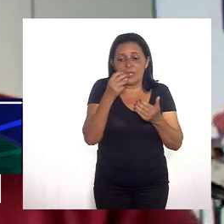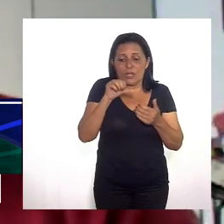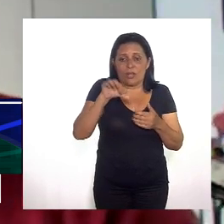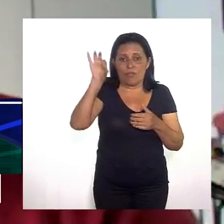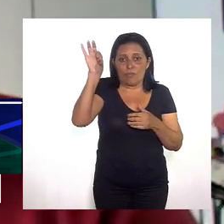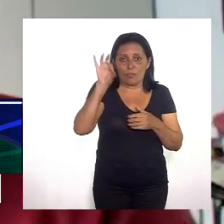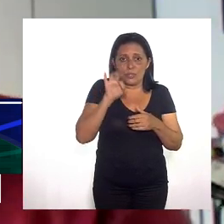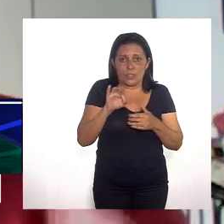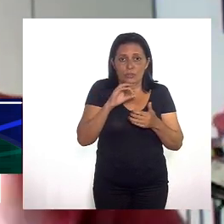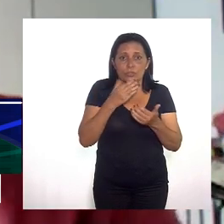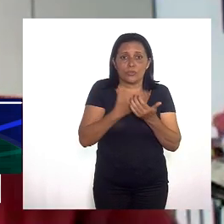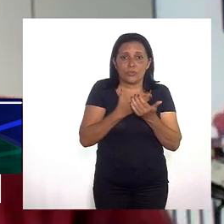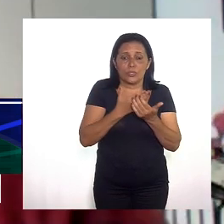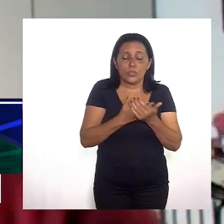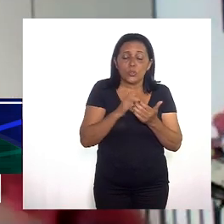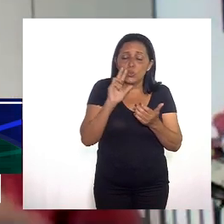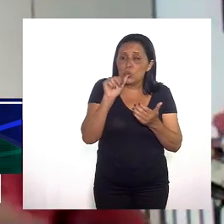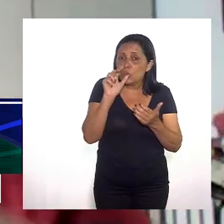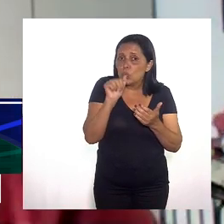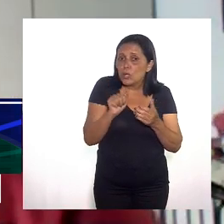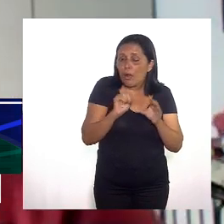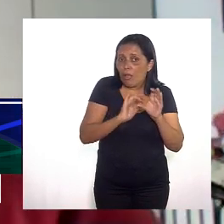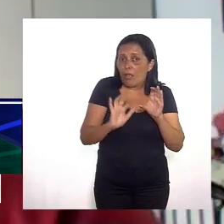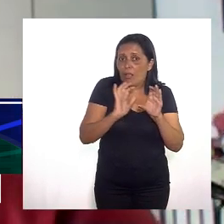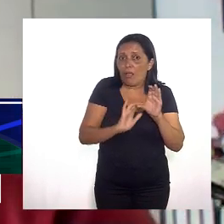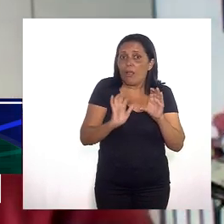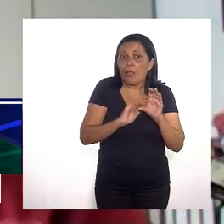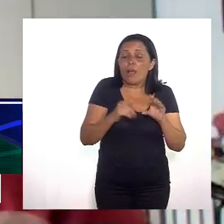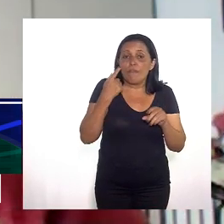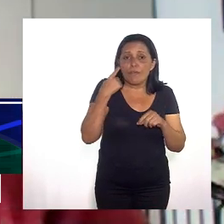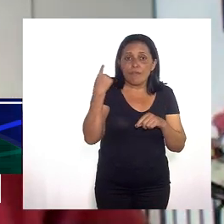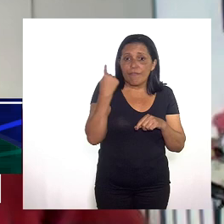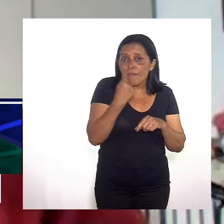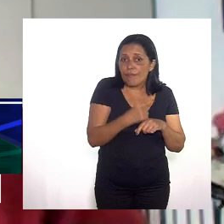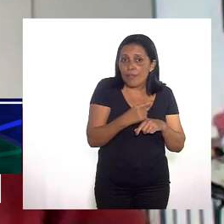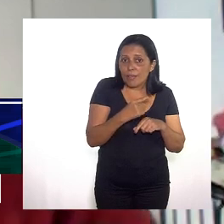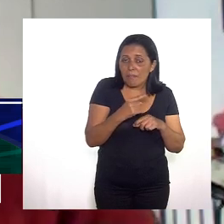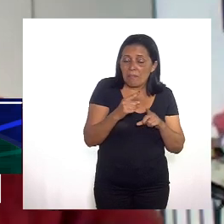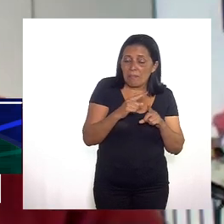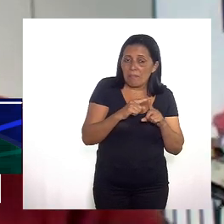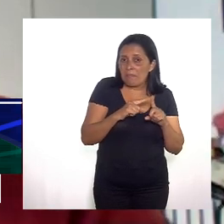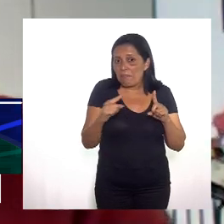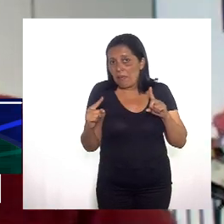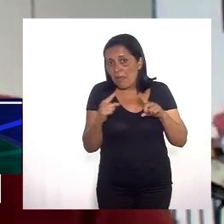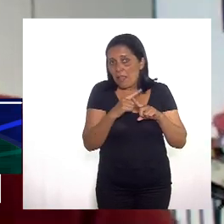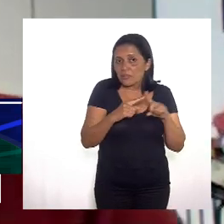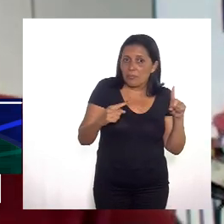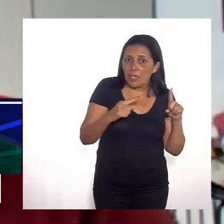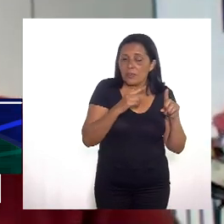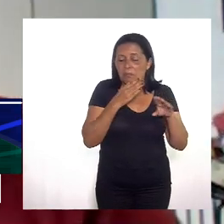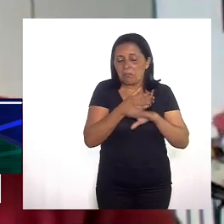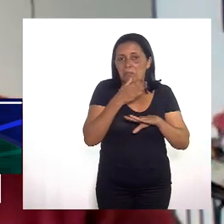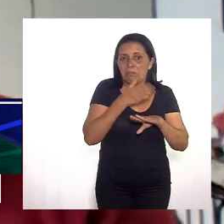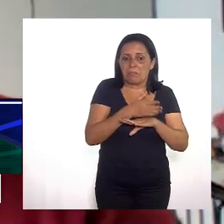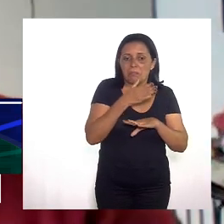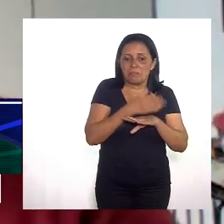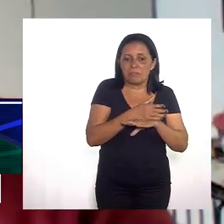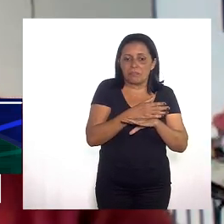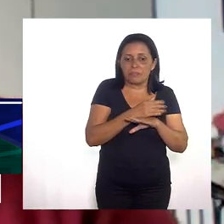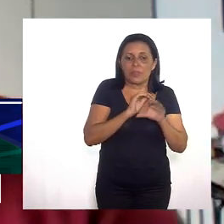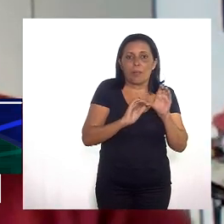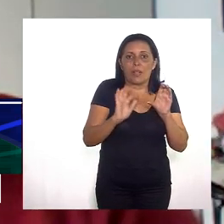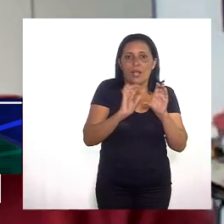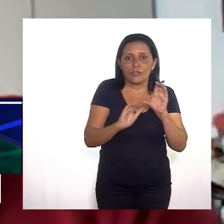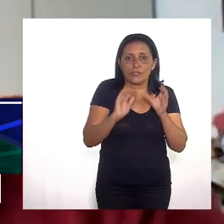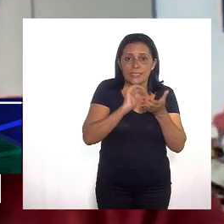39% dos estudantes nunca sequer acessaram. Se a gente olha a média de acessos diários no aplicativo